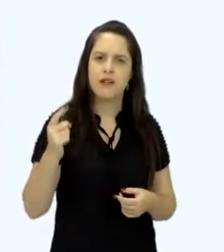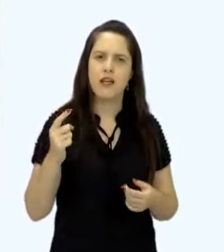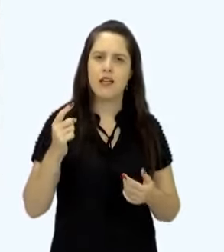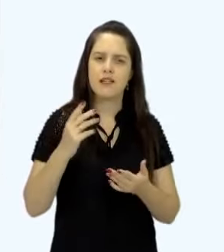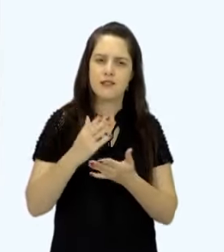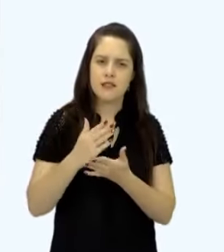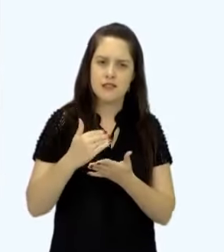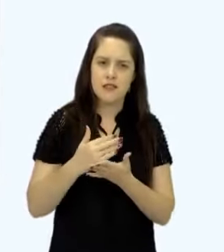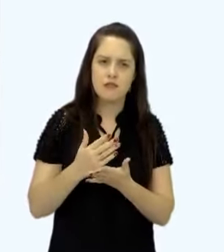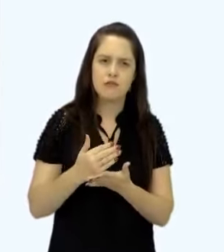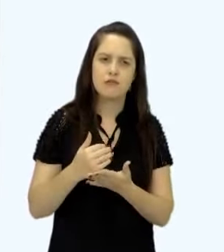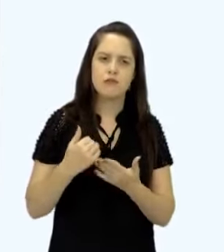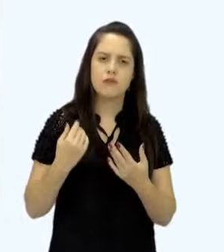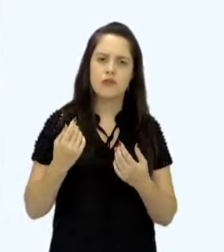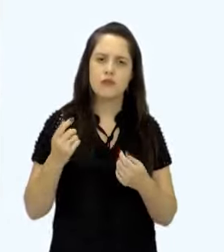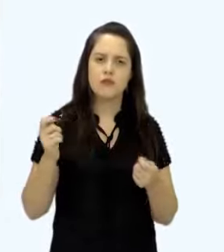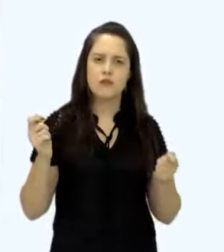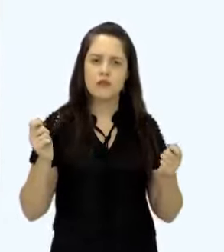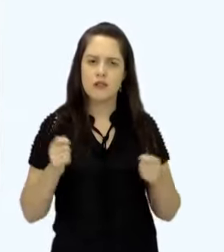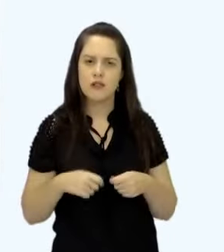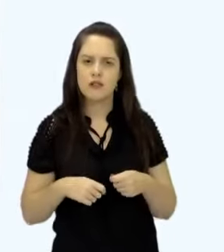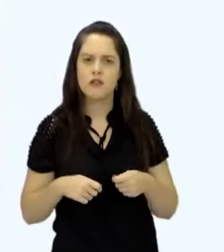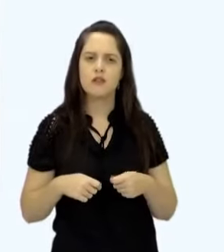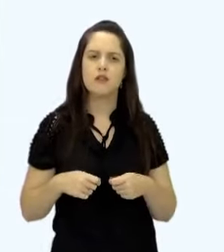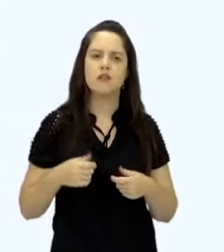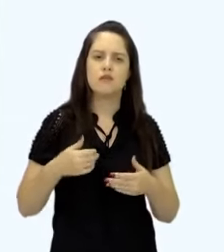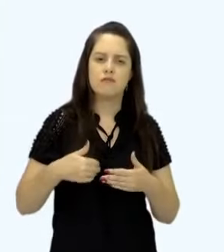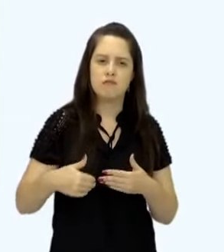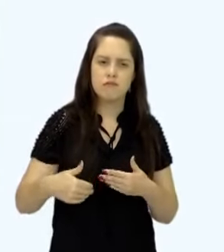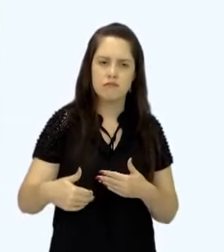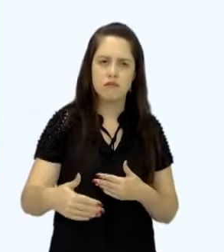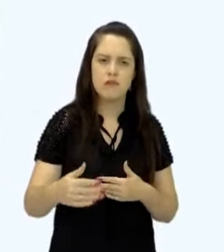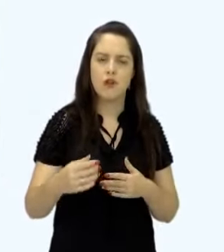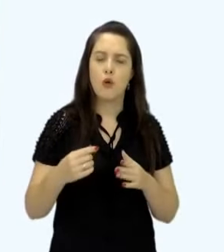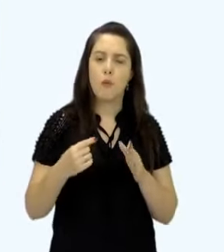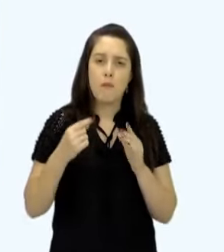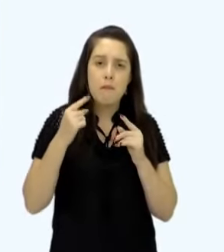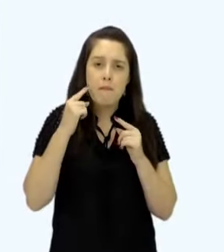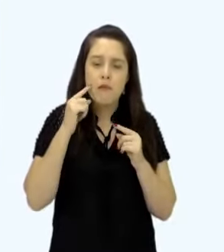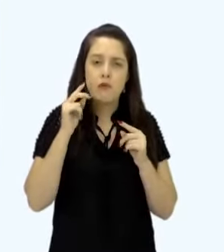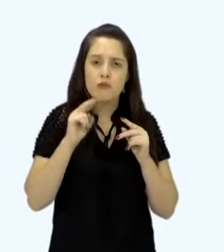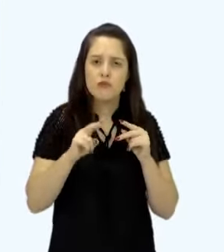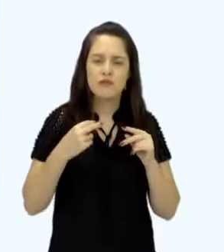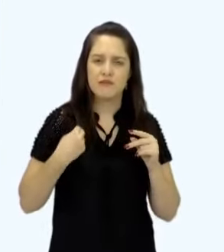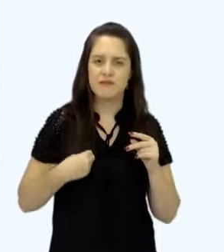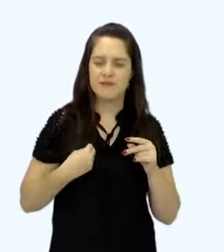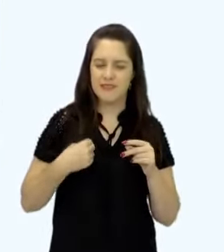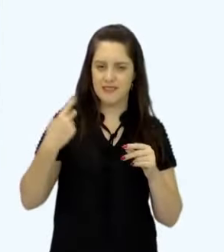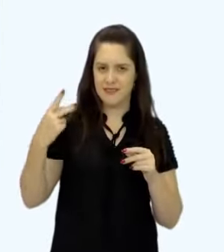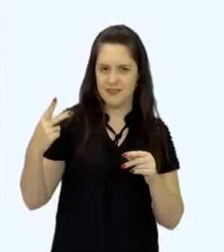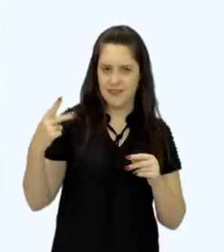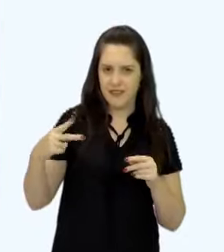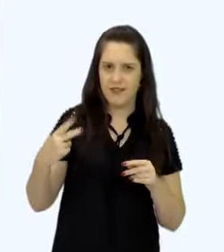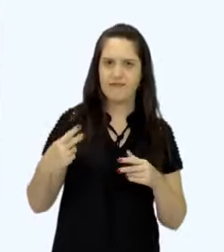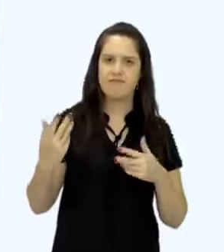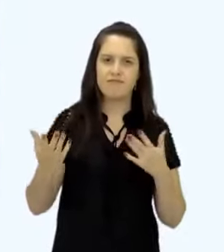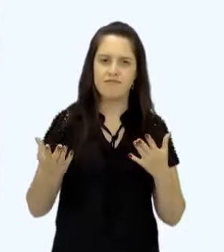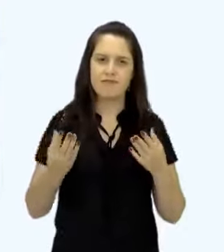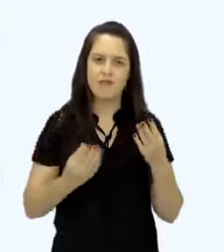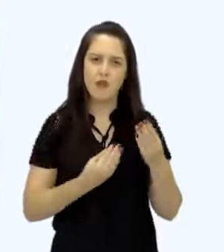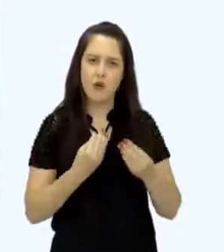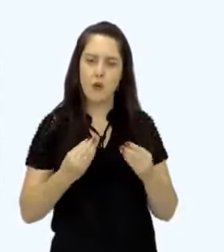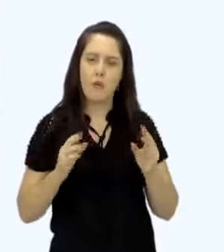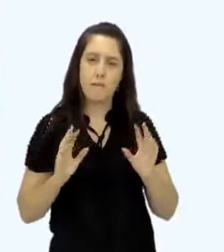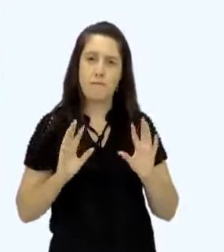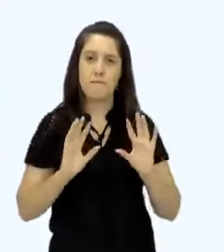esse tom, né? Estou contando minha vida, do meu ponto de vista. Tem essa interface entre coloquial e o quase formal, é